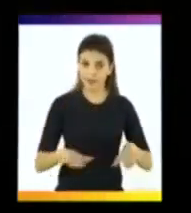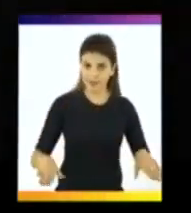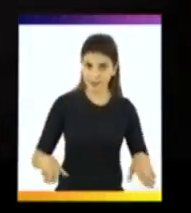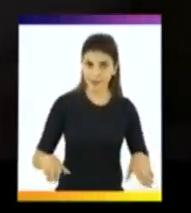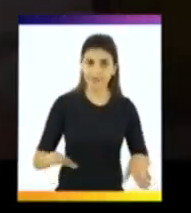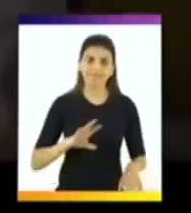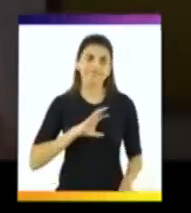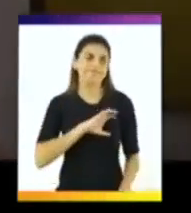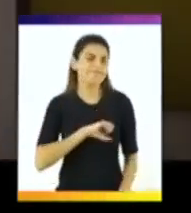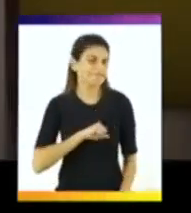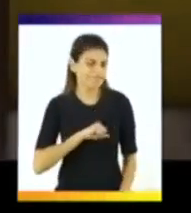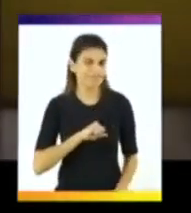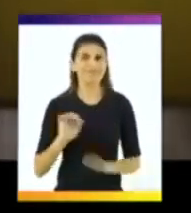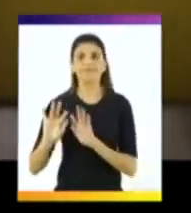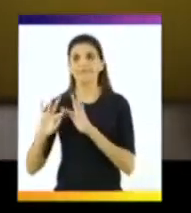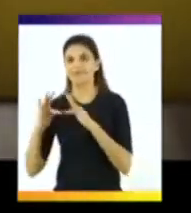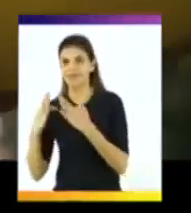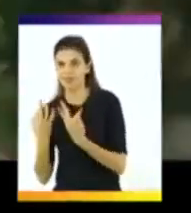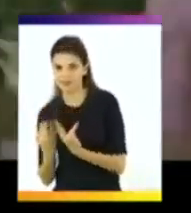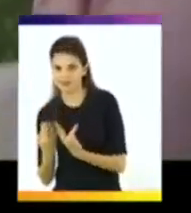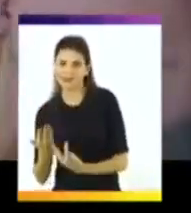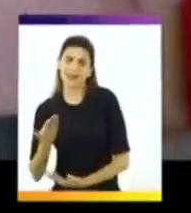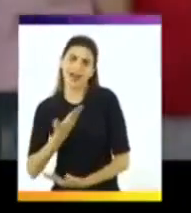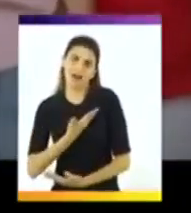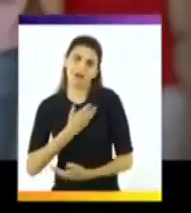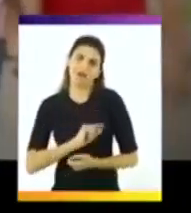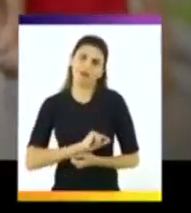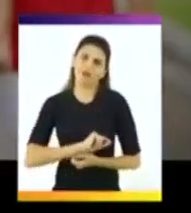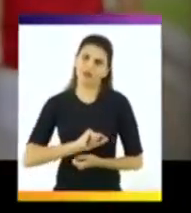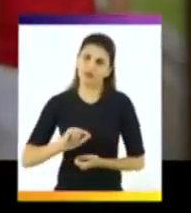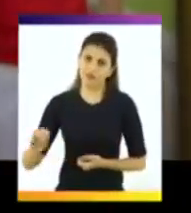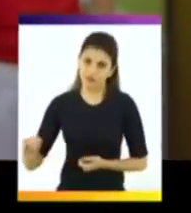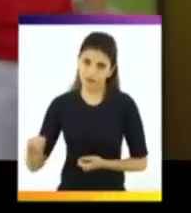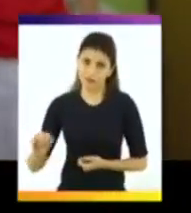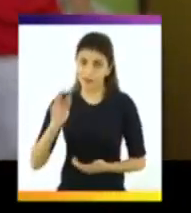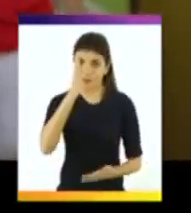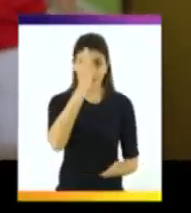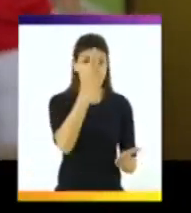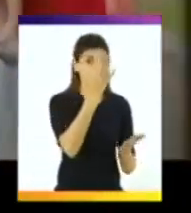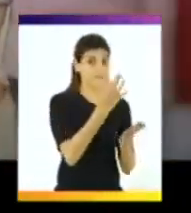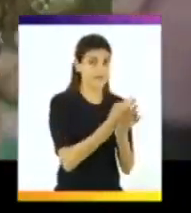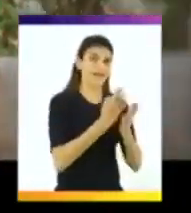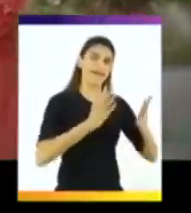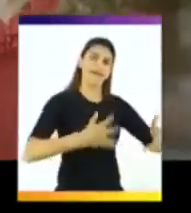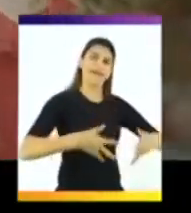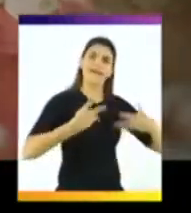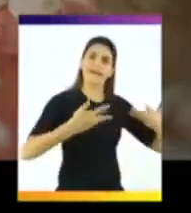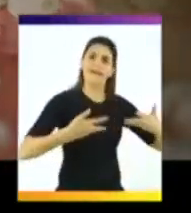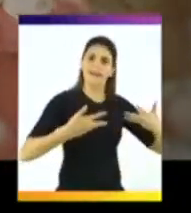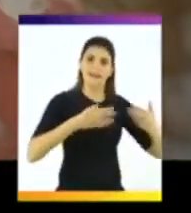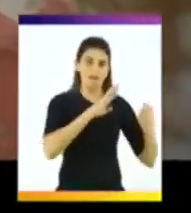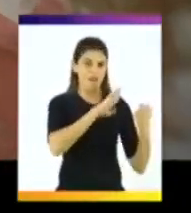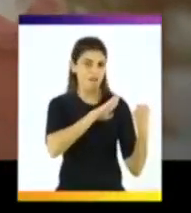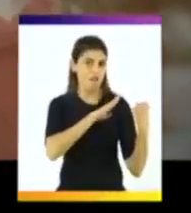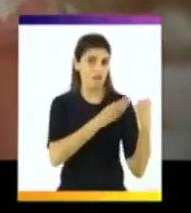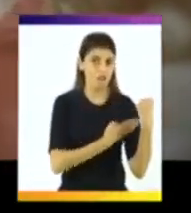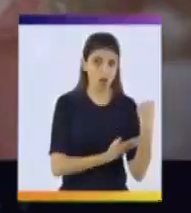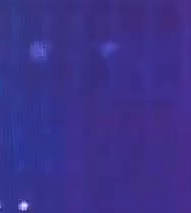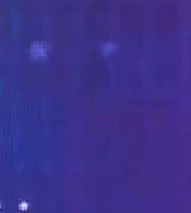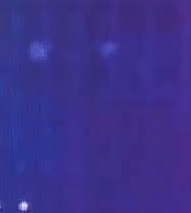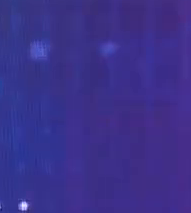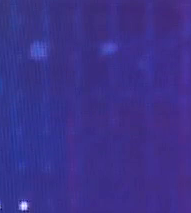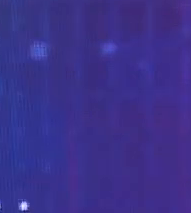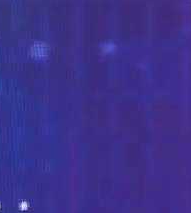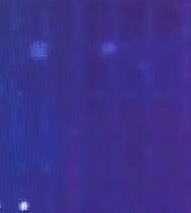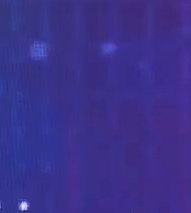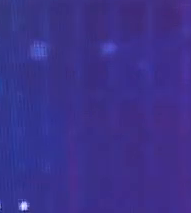paixões são a minha igreja que me dá Femme da força e a música Além Claro do Rio de Janeiro e aí valeu